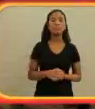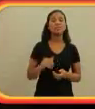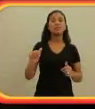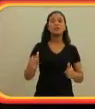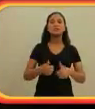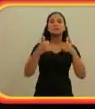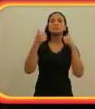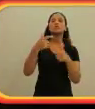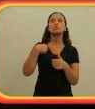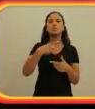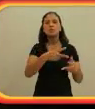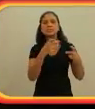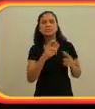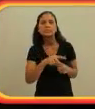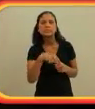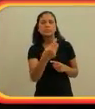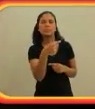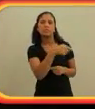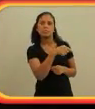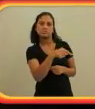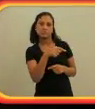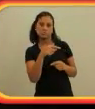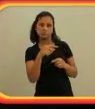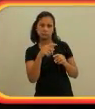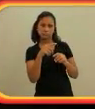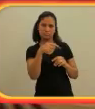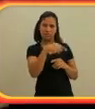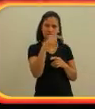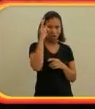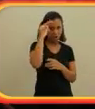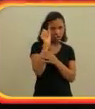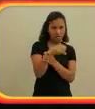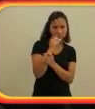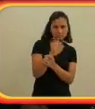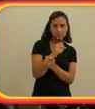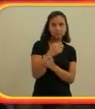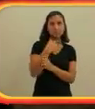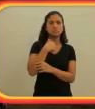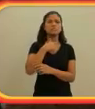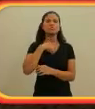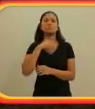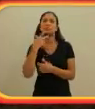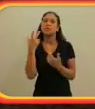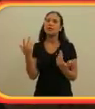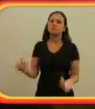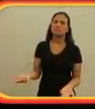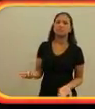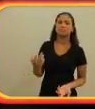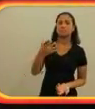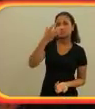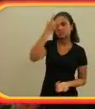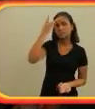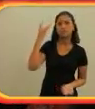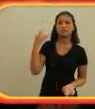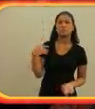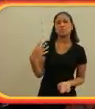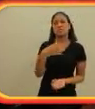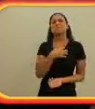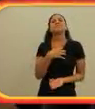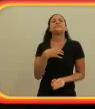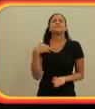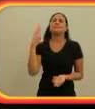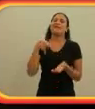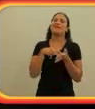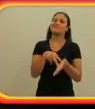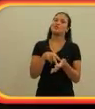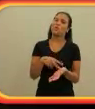As melhoras que eu notei após o programa de ecoterapia foi assim, pessoal, eu me sinto muito mais